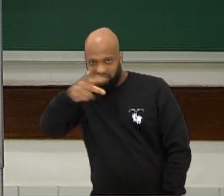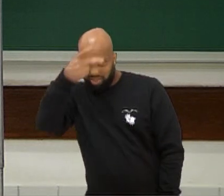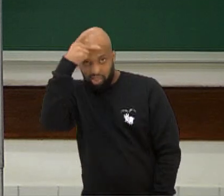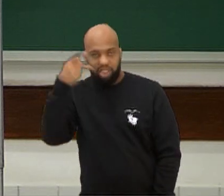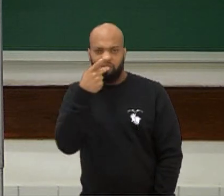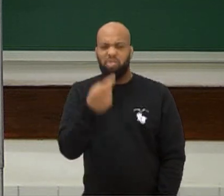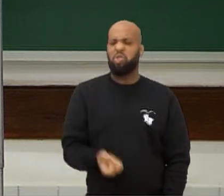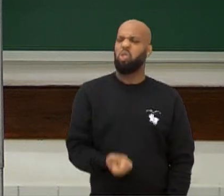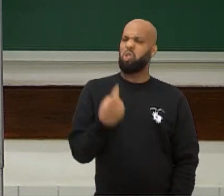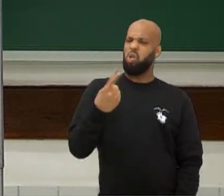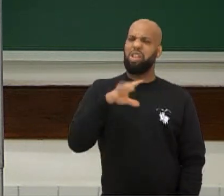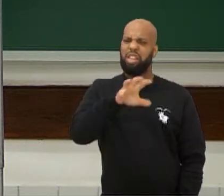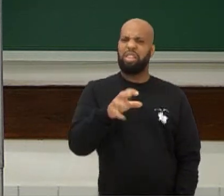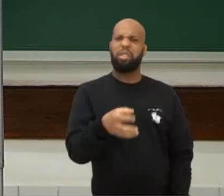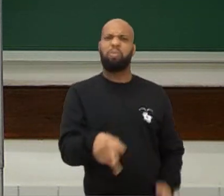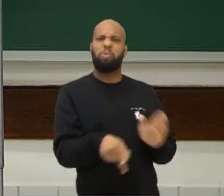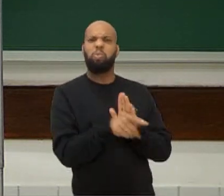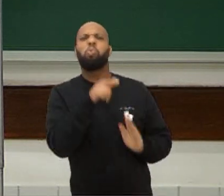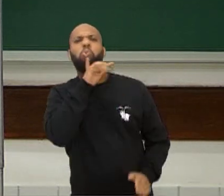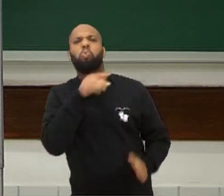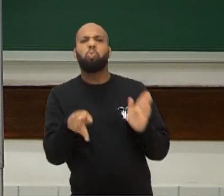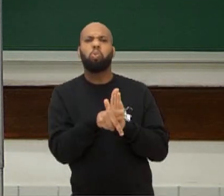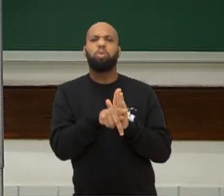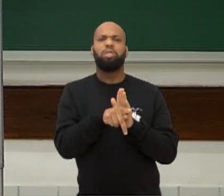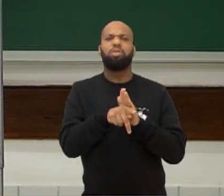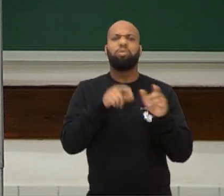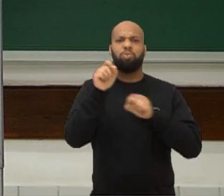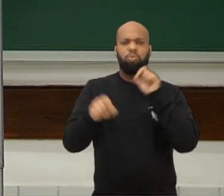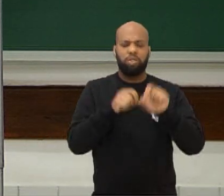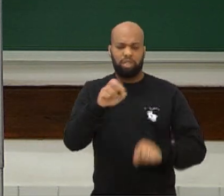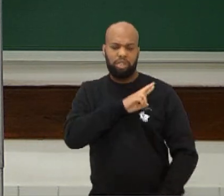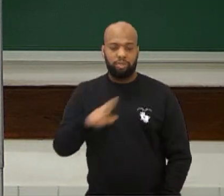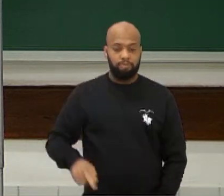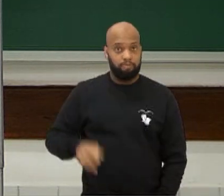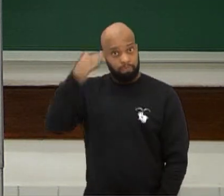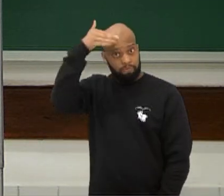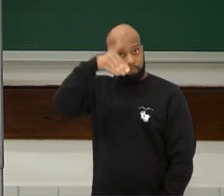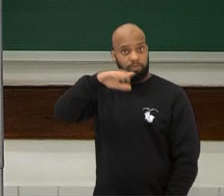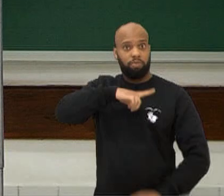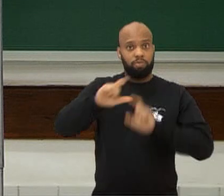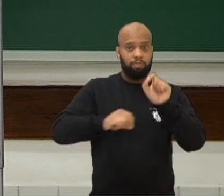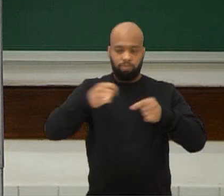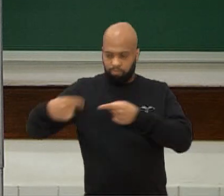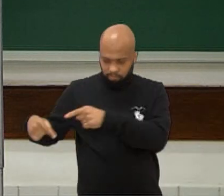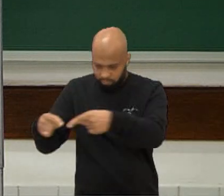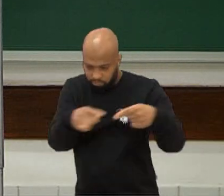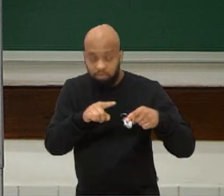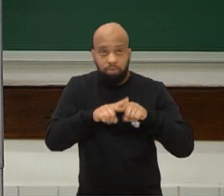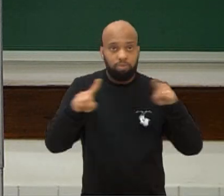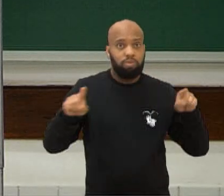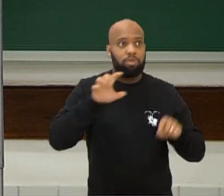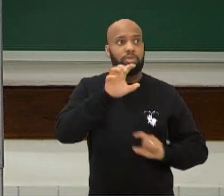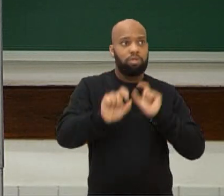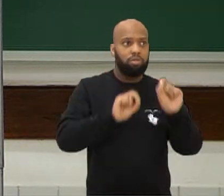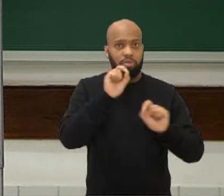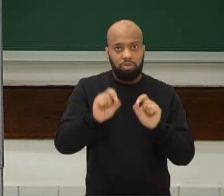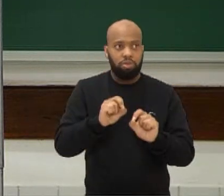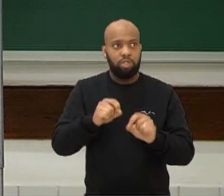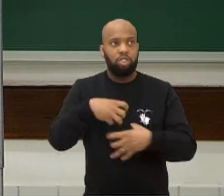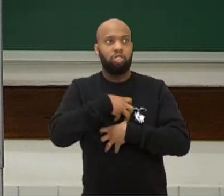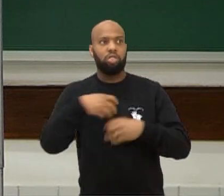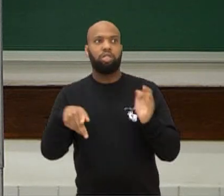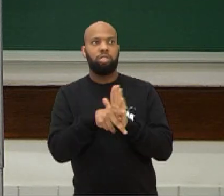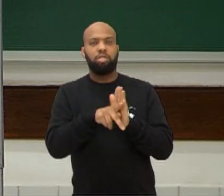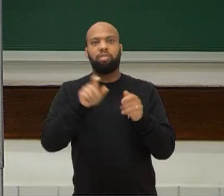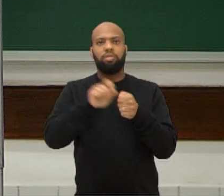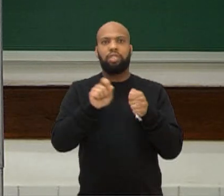República de Roma e essa dimensão da participação do povo na política por conta dos conflitos. Mas os conflitos é que fizeram com